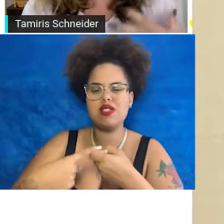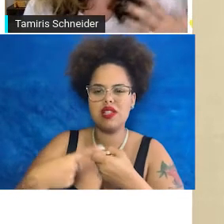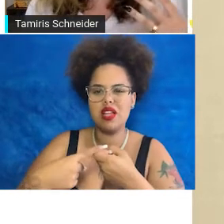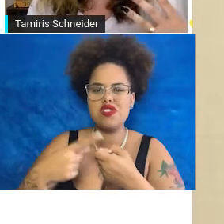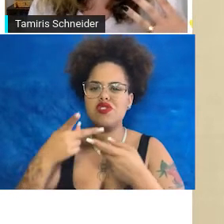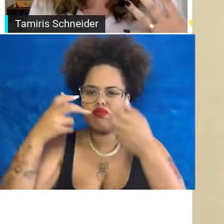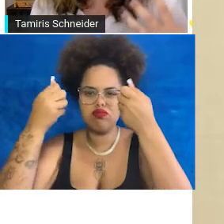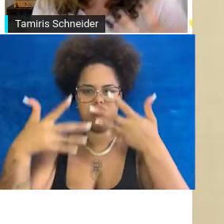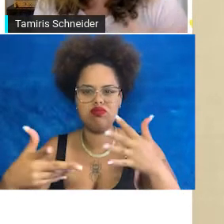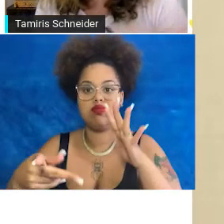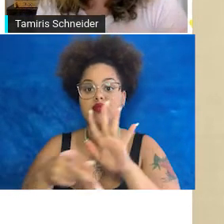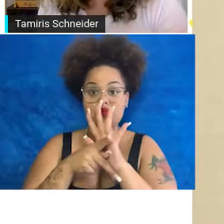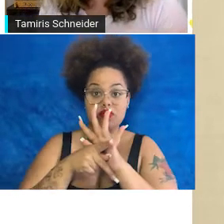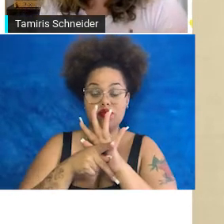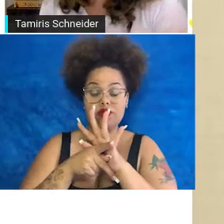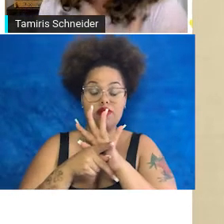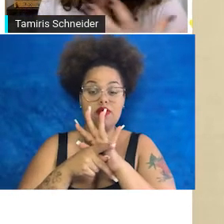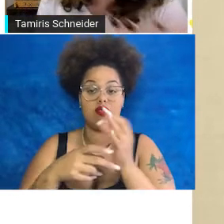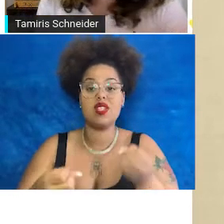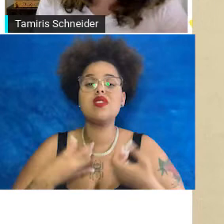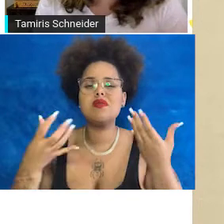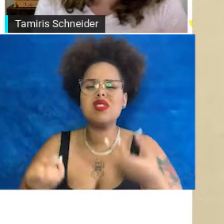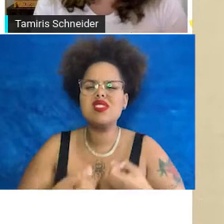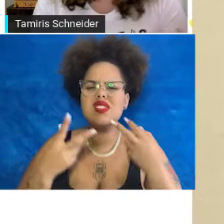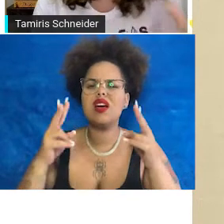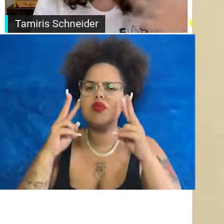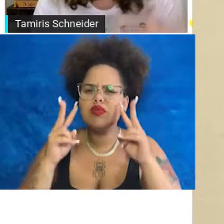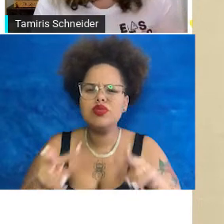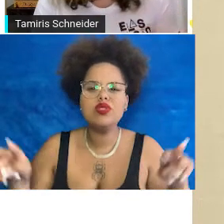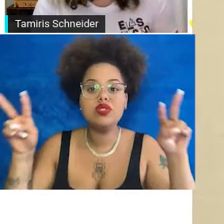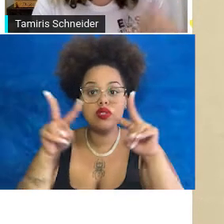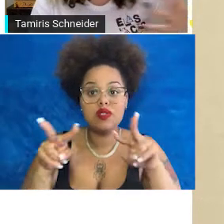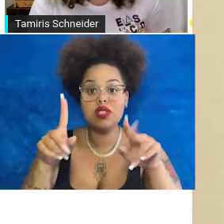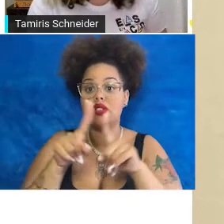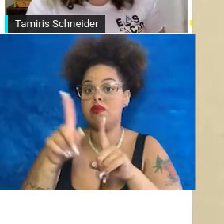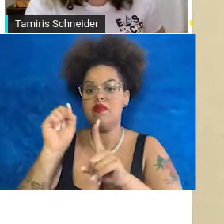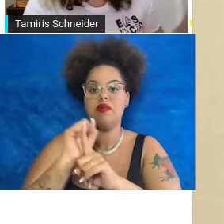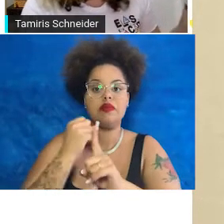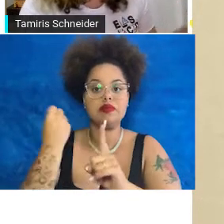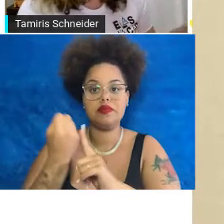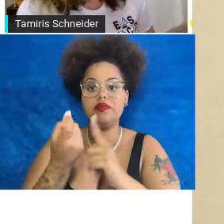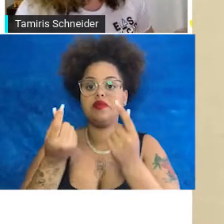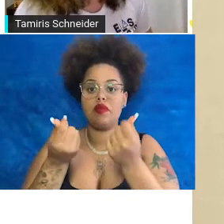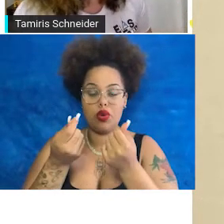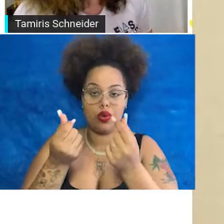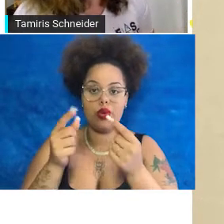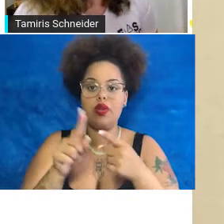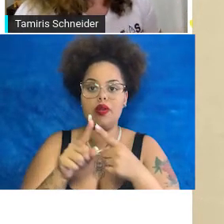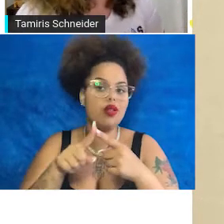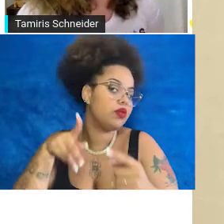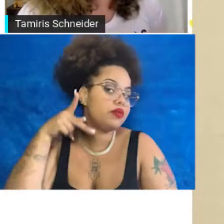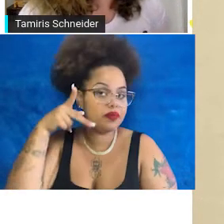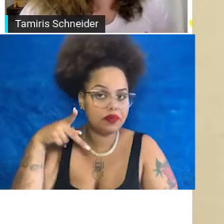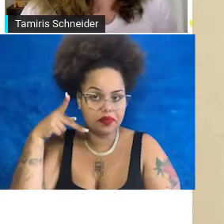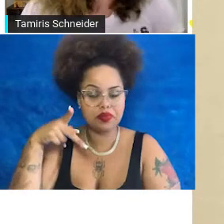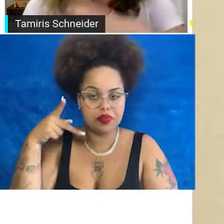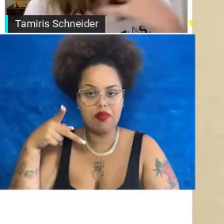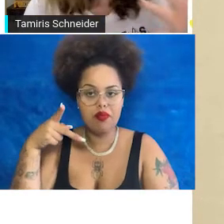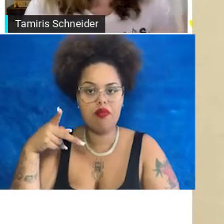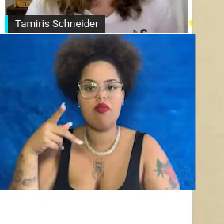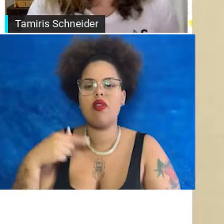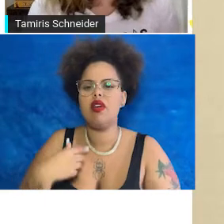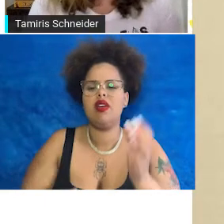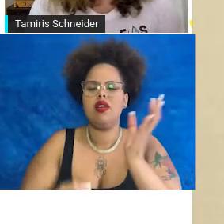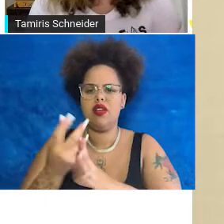para expressar um ponto de vista não só visualmente, como também social, econômico e politicamente. Então, a gente cria